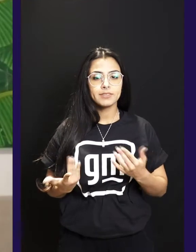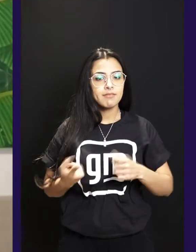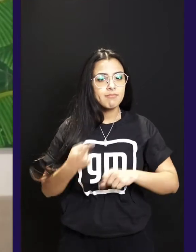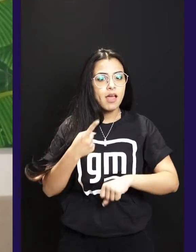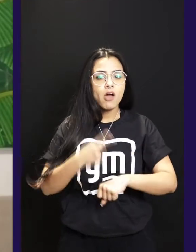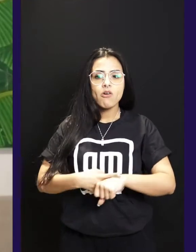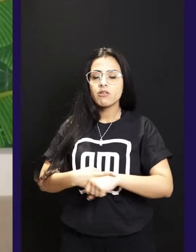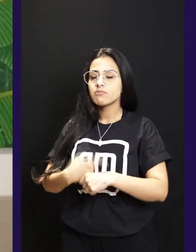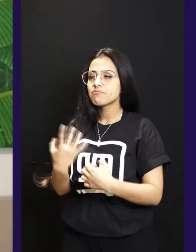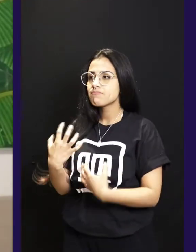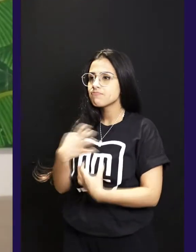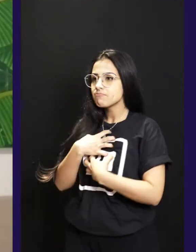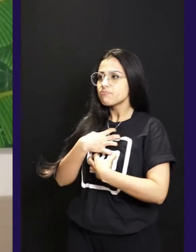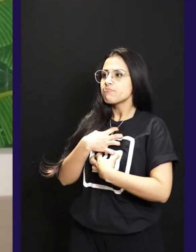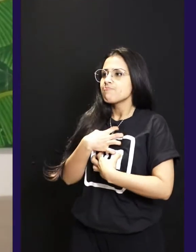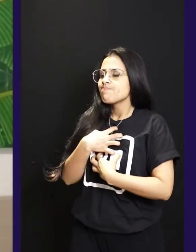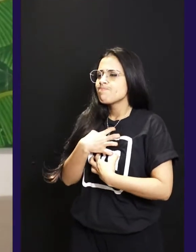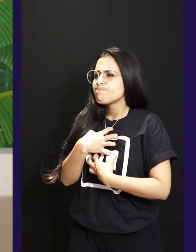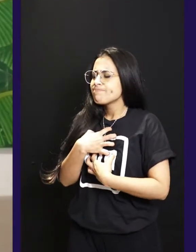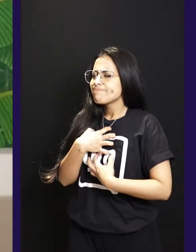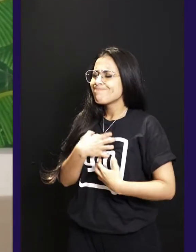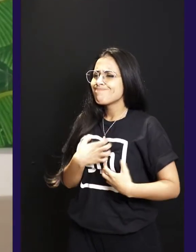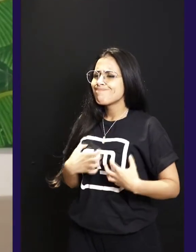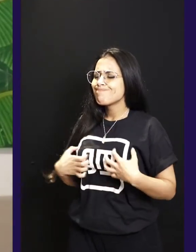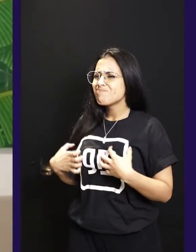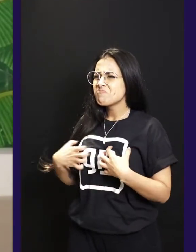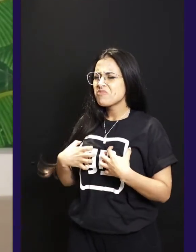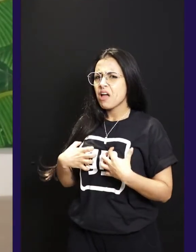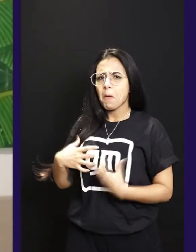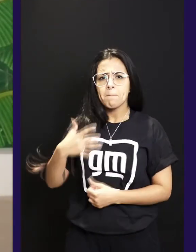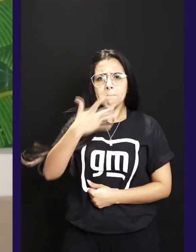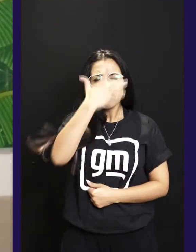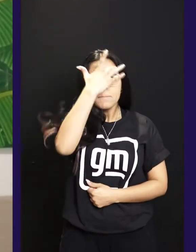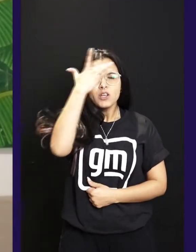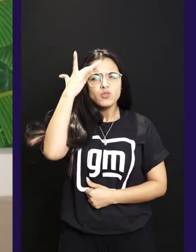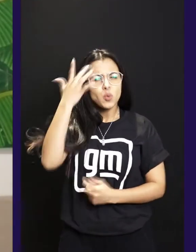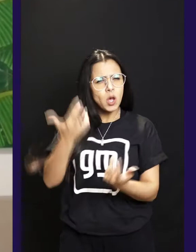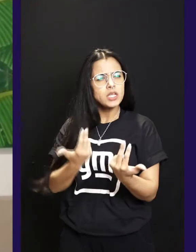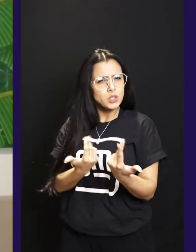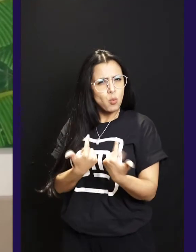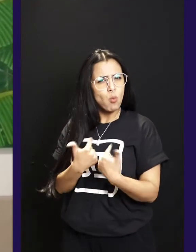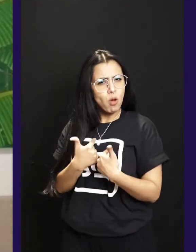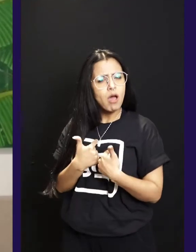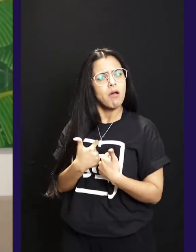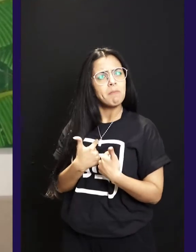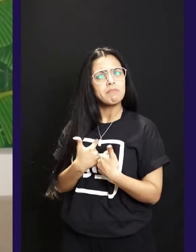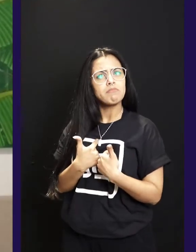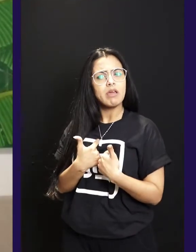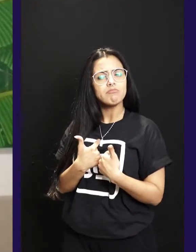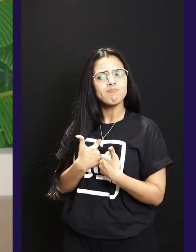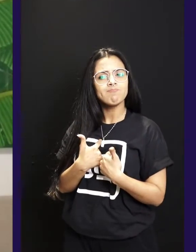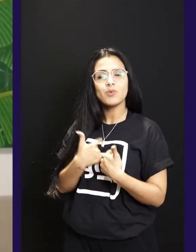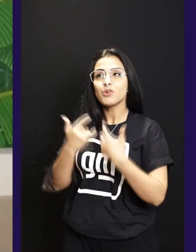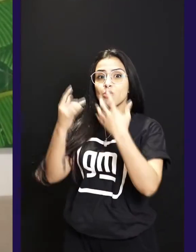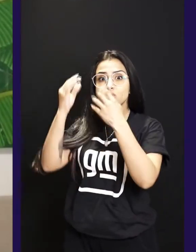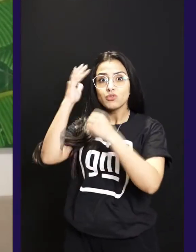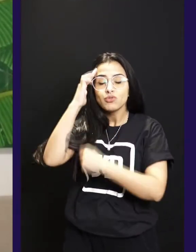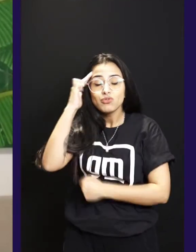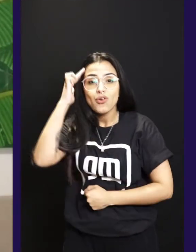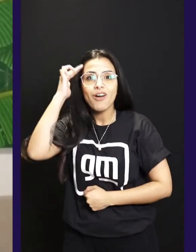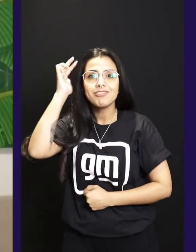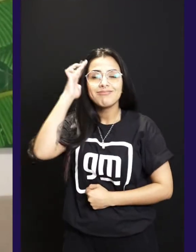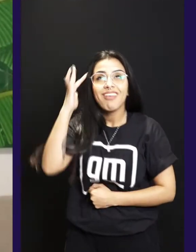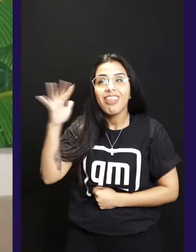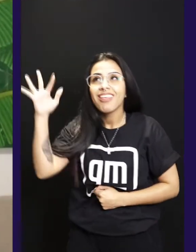pessoas como eu tivessem os seus sonhos ceifados pelo preconceito, pela intolerância.